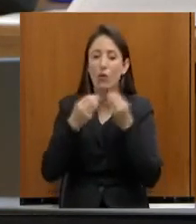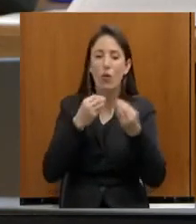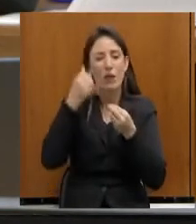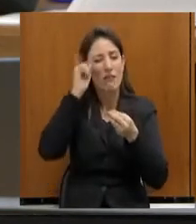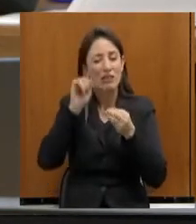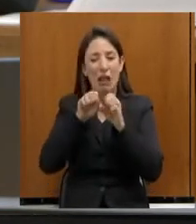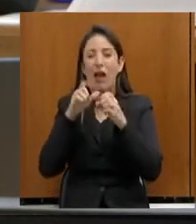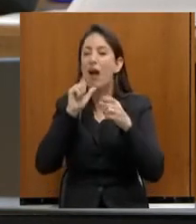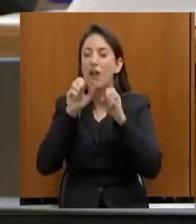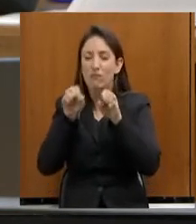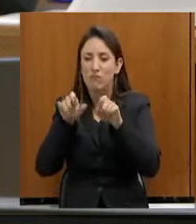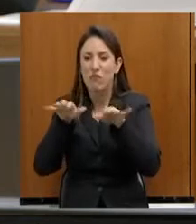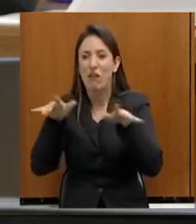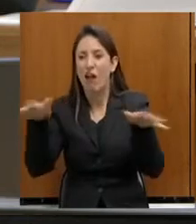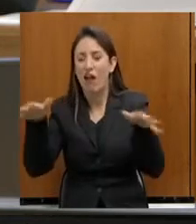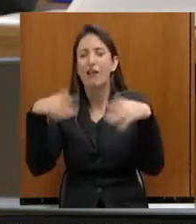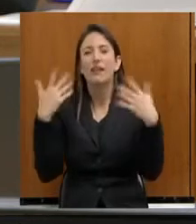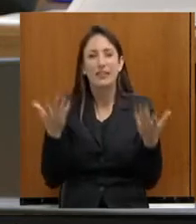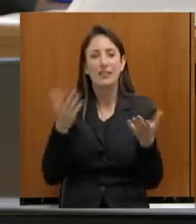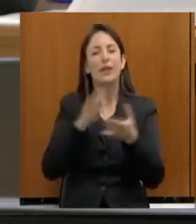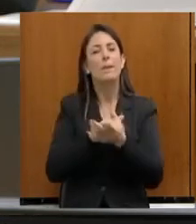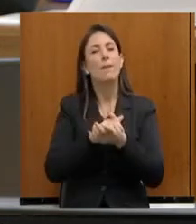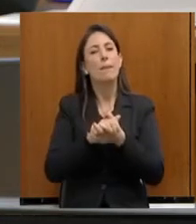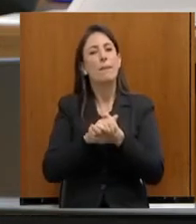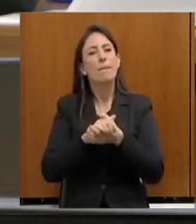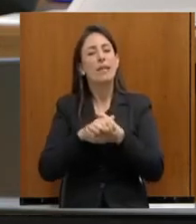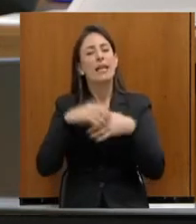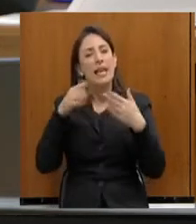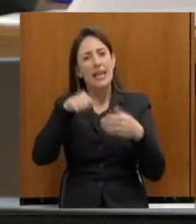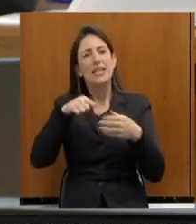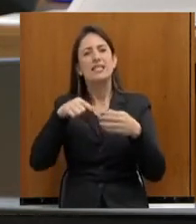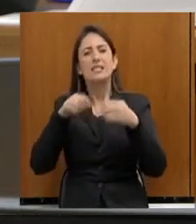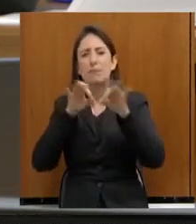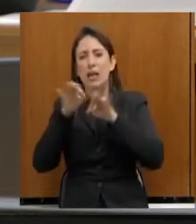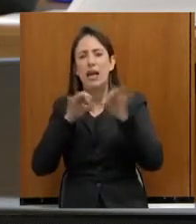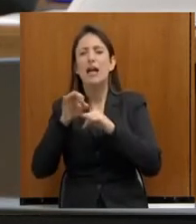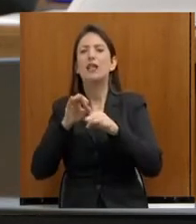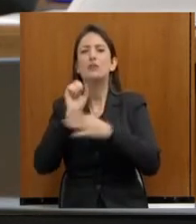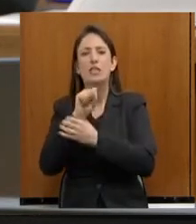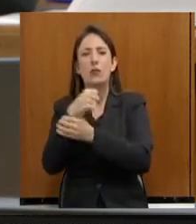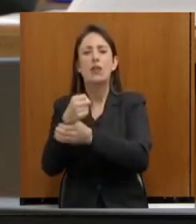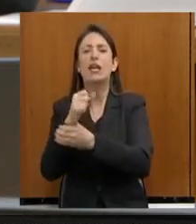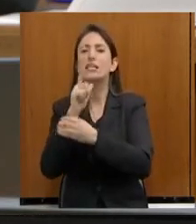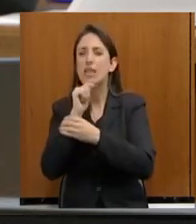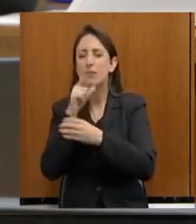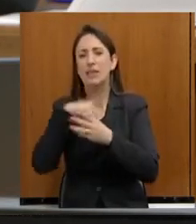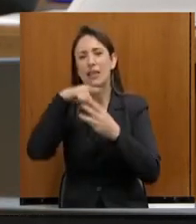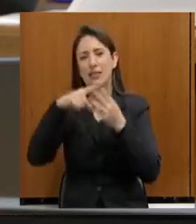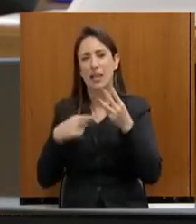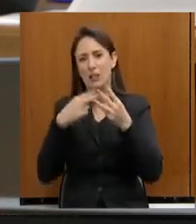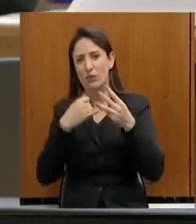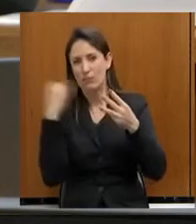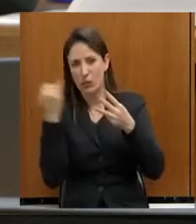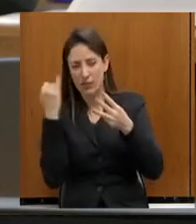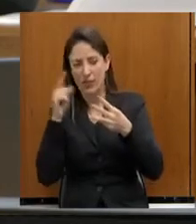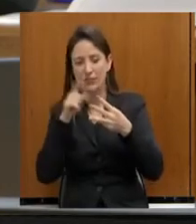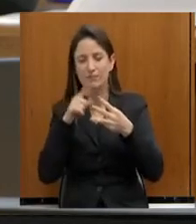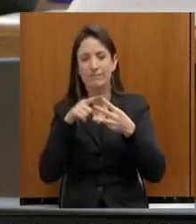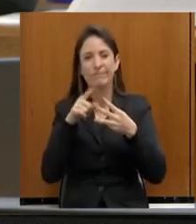partir desse plano de segurança e ter que trará em três pilares da segurança hídrica a gestão da oferta